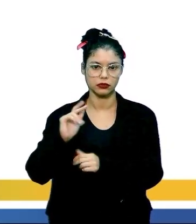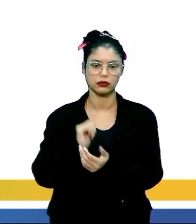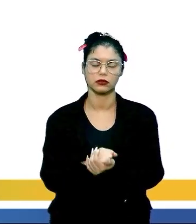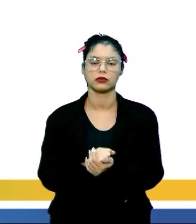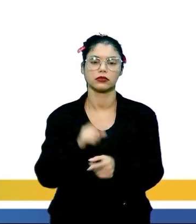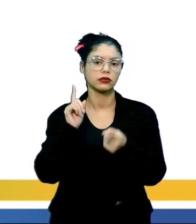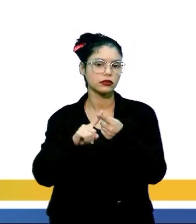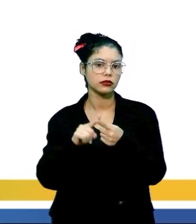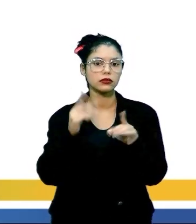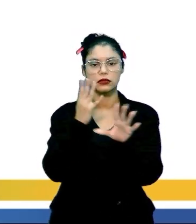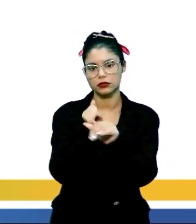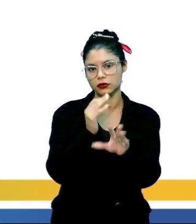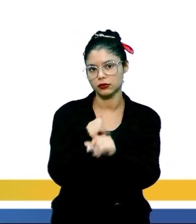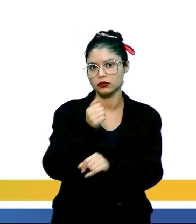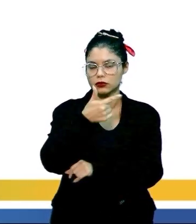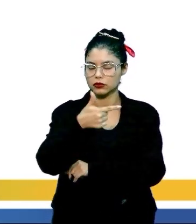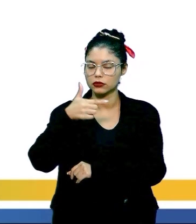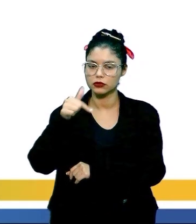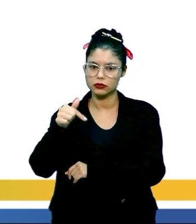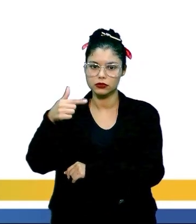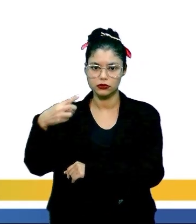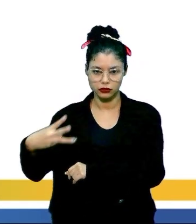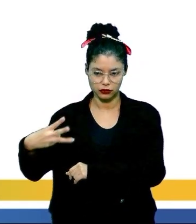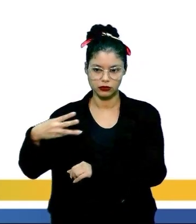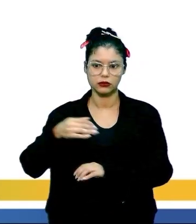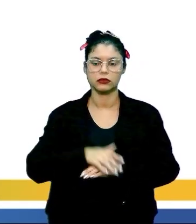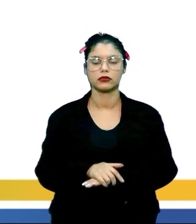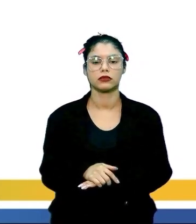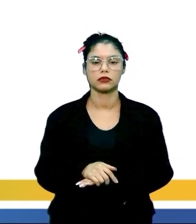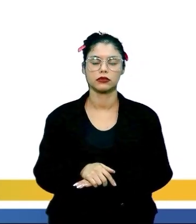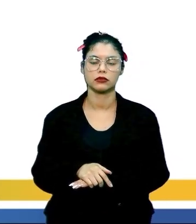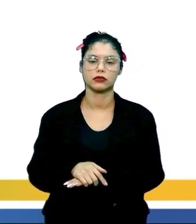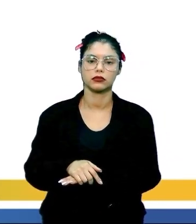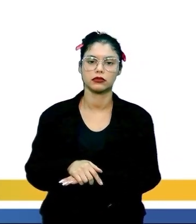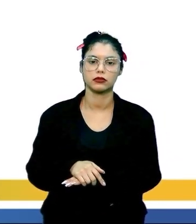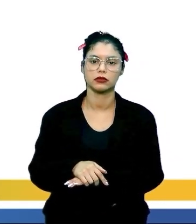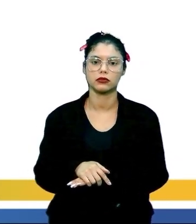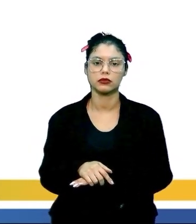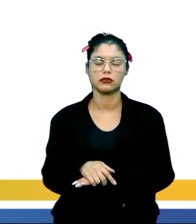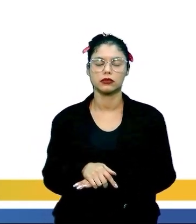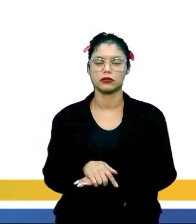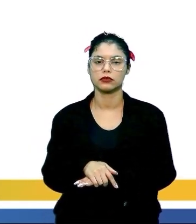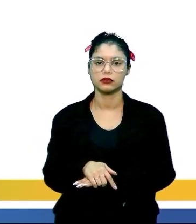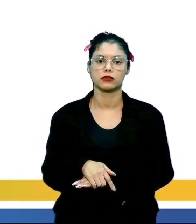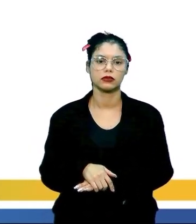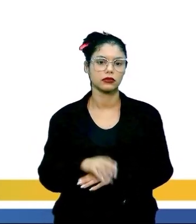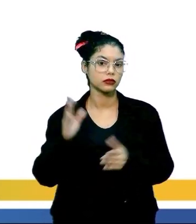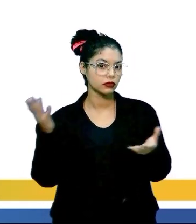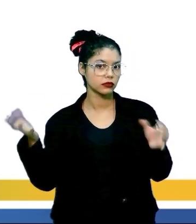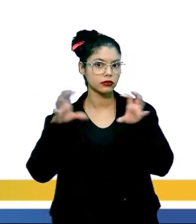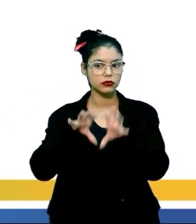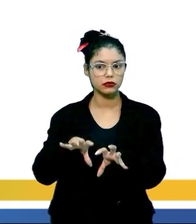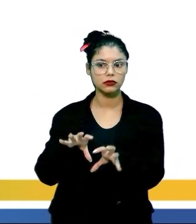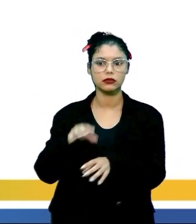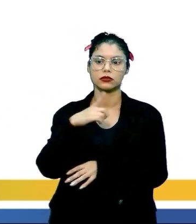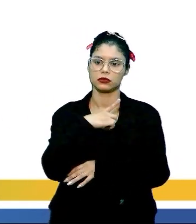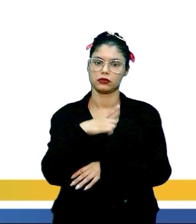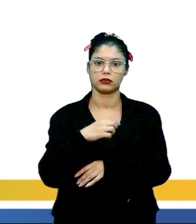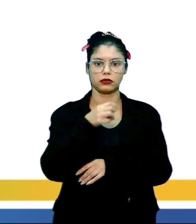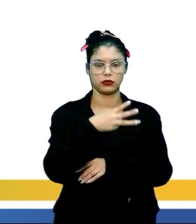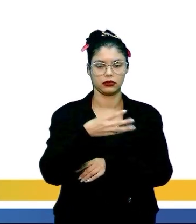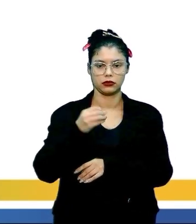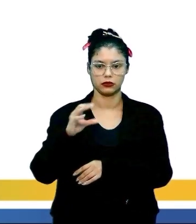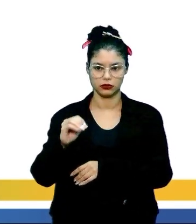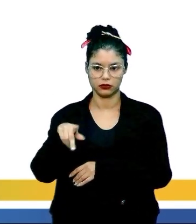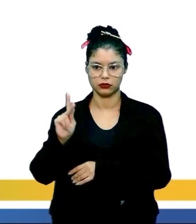Kelvin, porque foi somado 27 graus Celsius com 273. Logo, nós temos 300